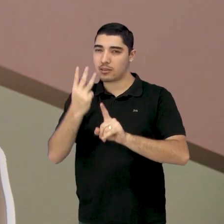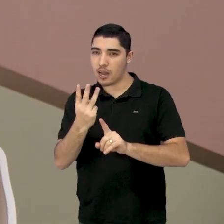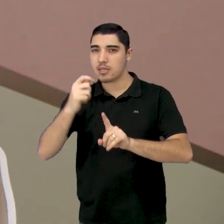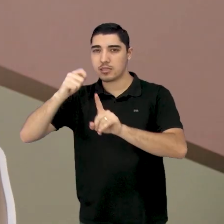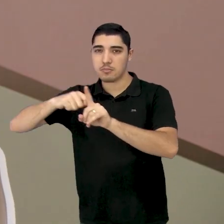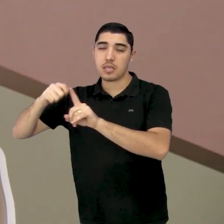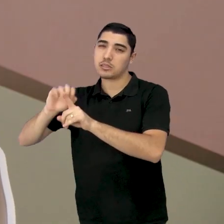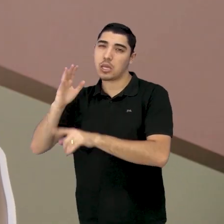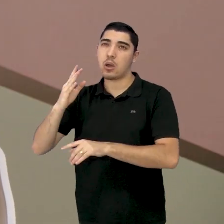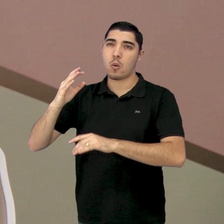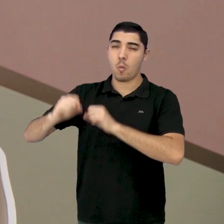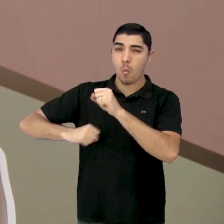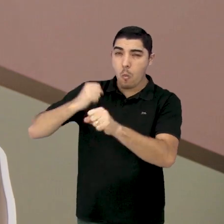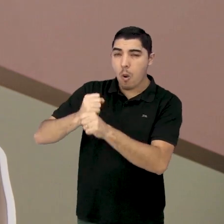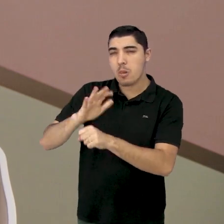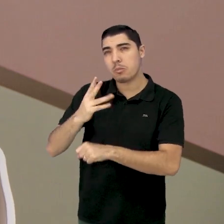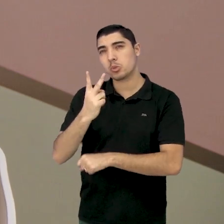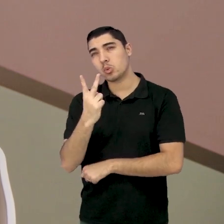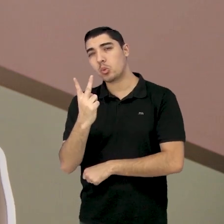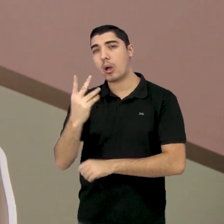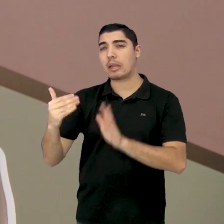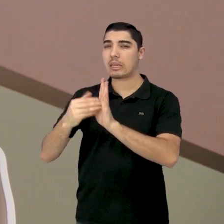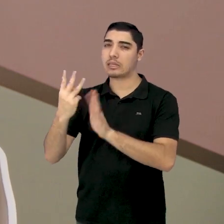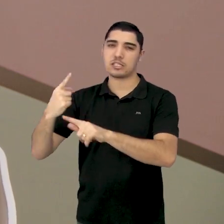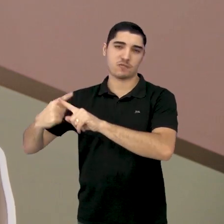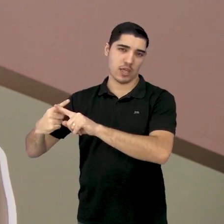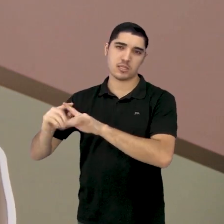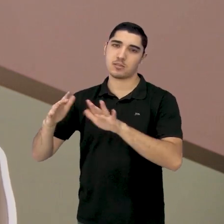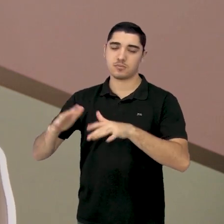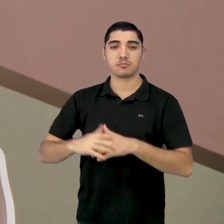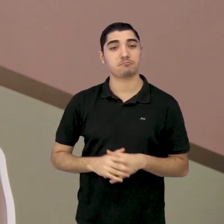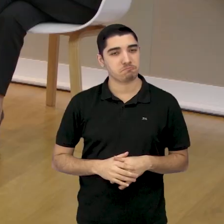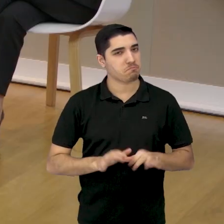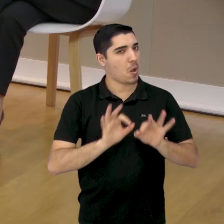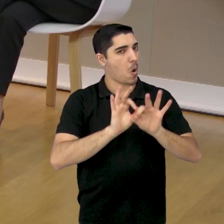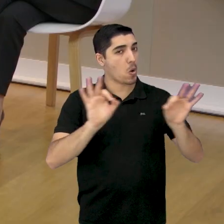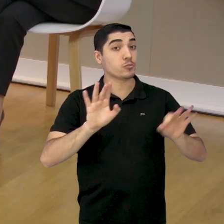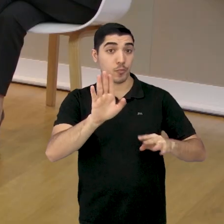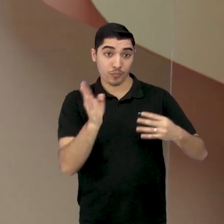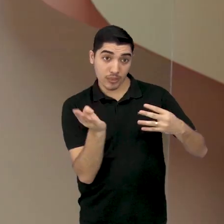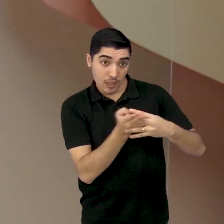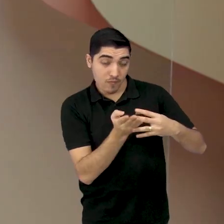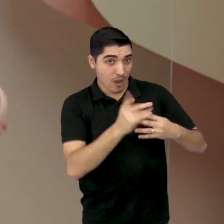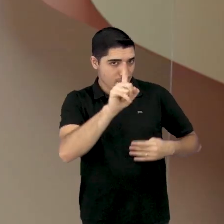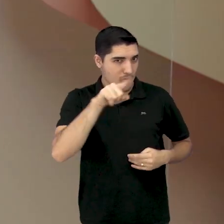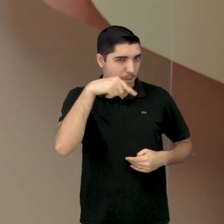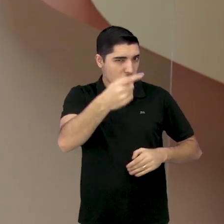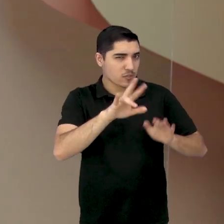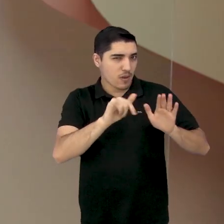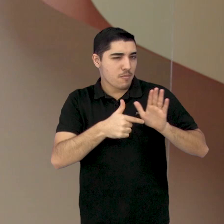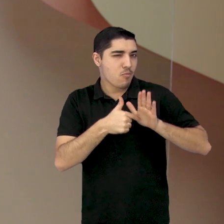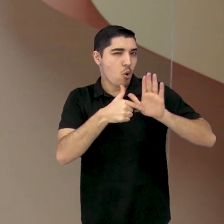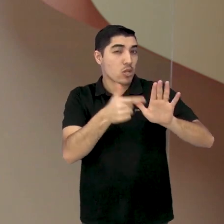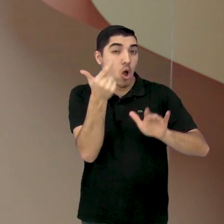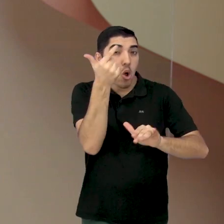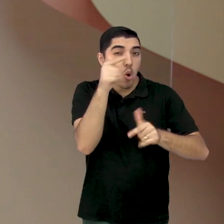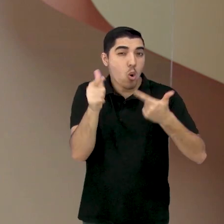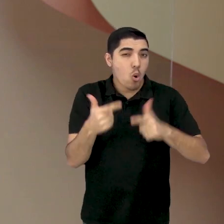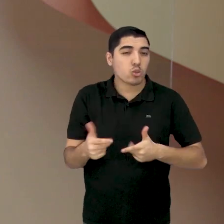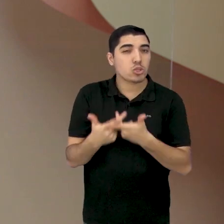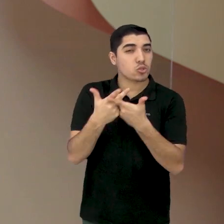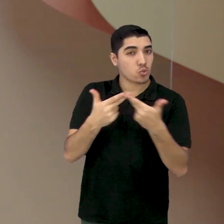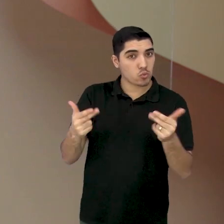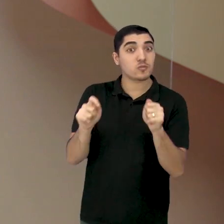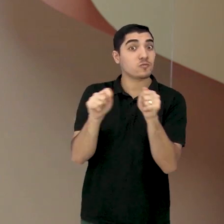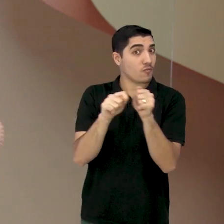de no mínimo 3 meses, então de 2 a 3 aplicações no ano é indicado. Ótimo! E depois do intervalo, além do Botox, nós